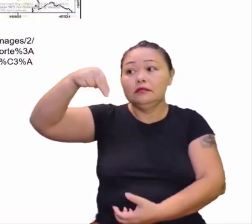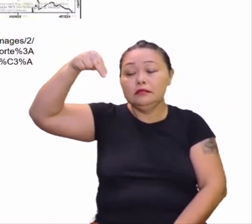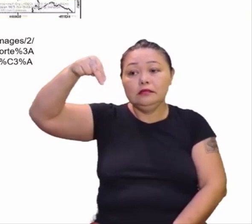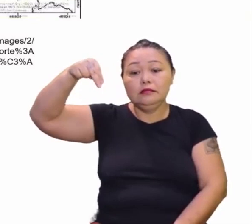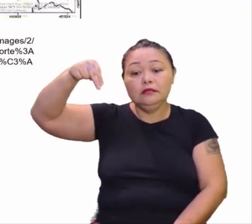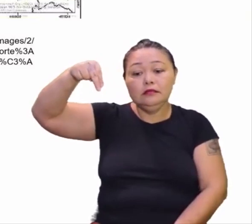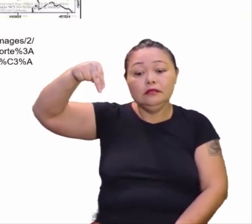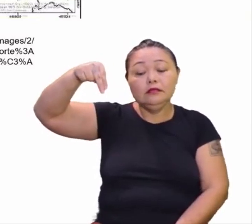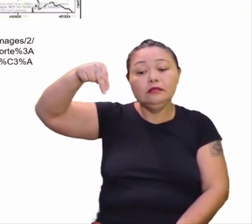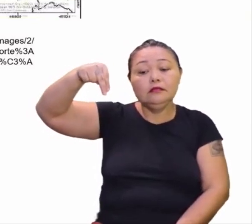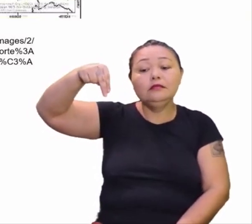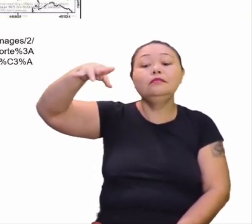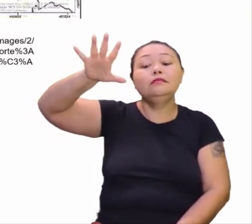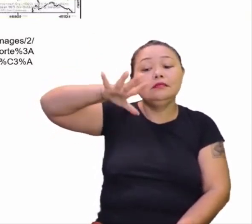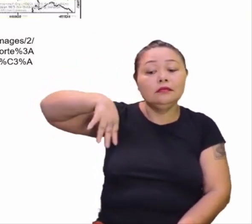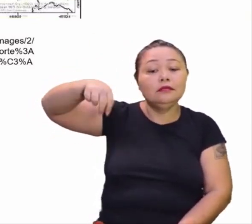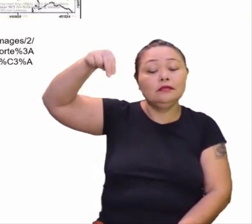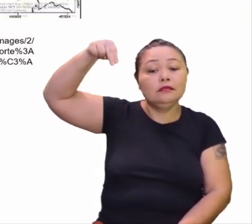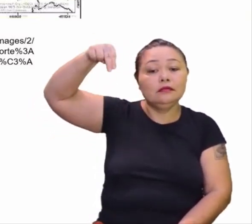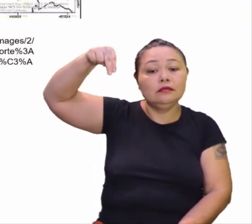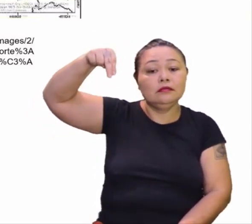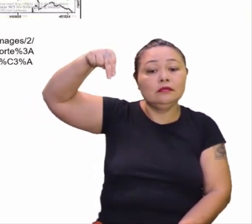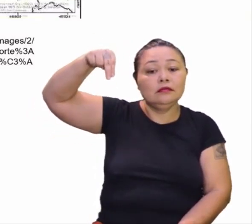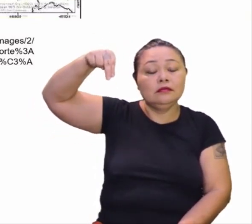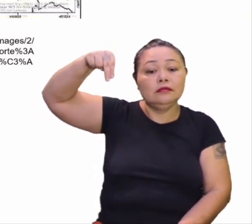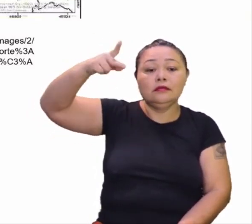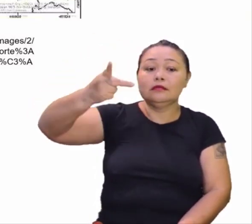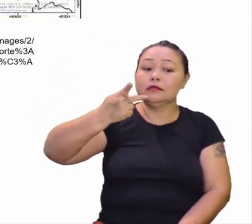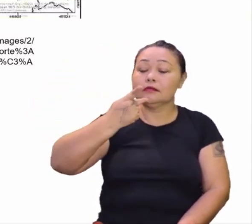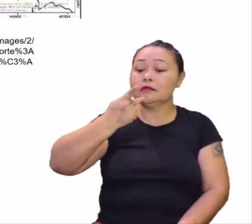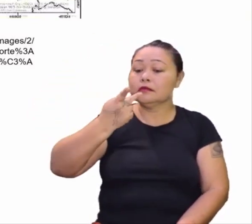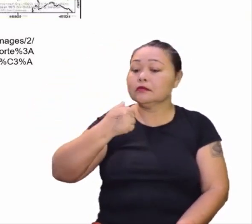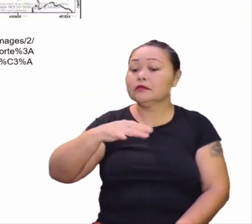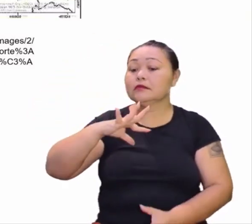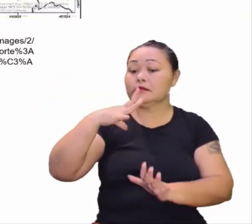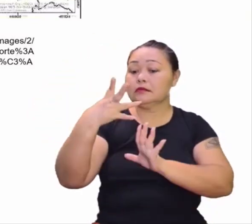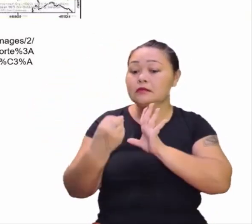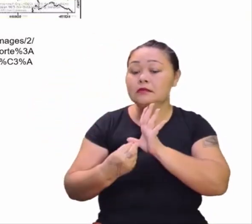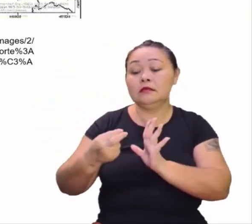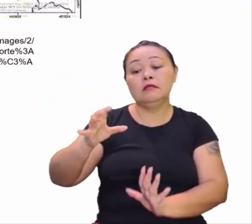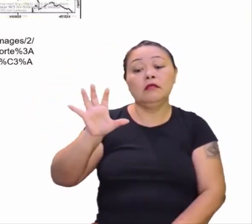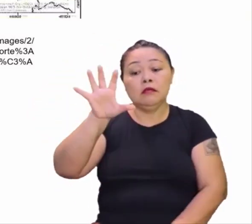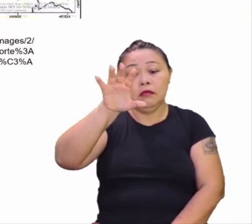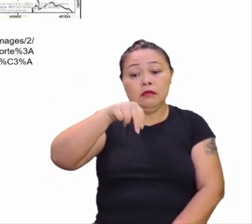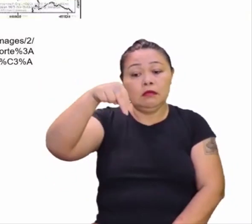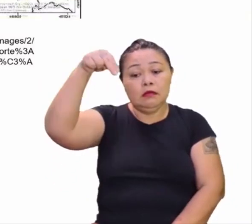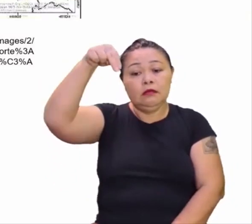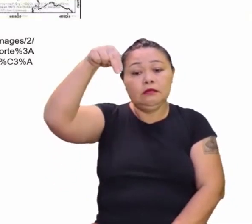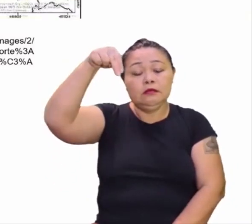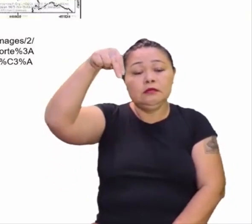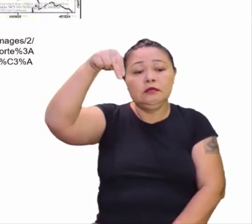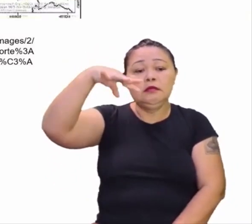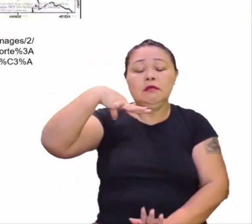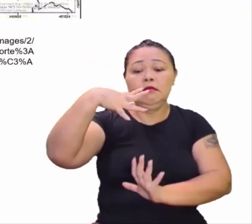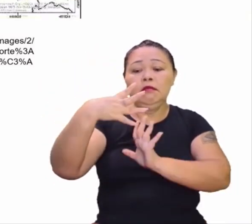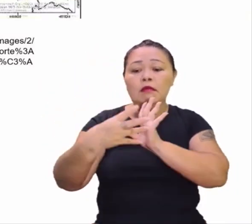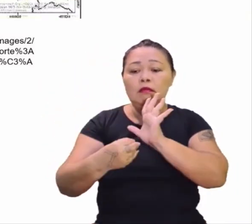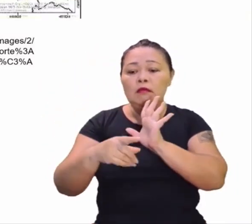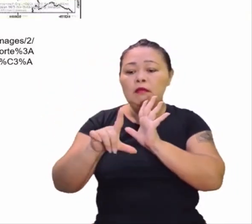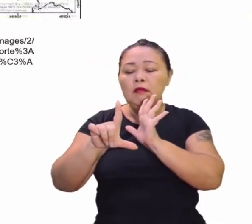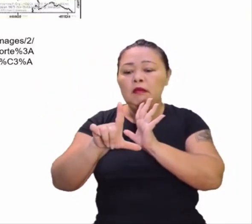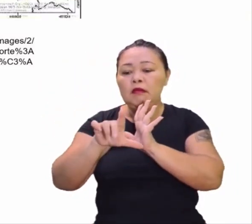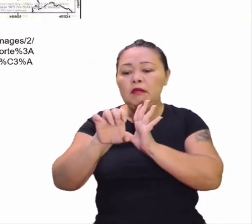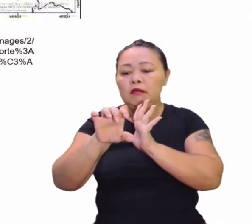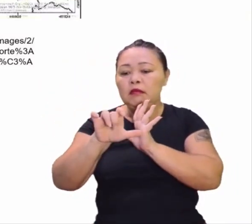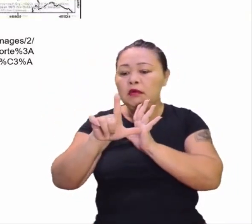norte. Temos a região norte. Isso aqui a gente não está falando de Amazônia Legal, está falando de região norte, porque se a gente estivesse falando de Amazônia